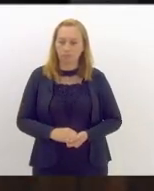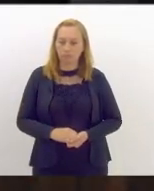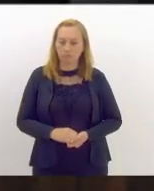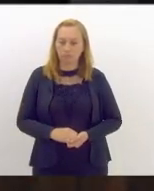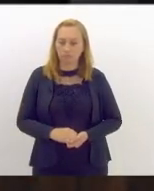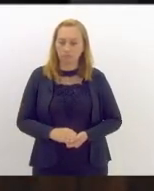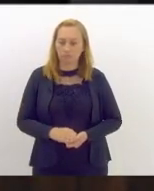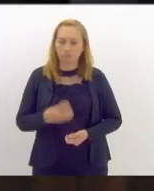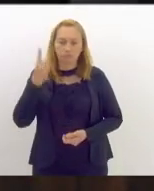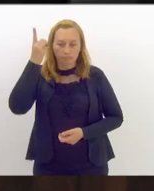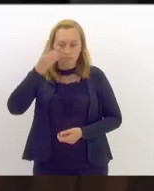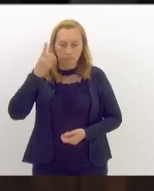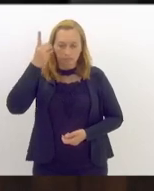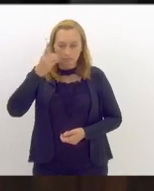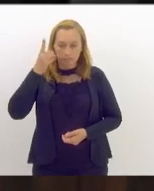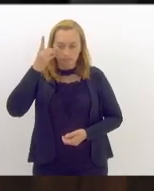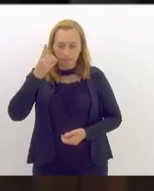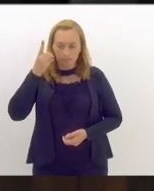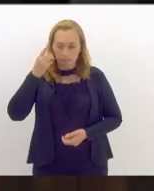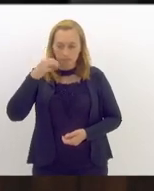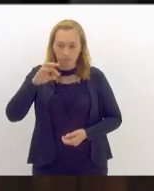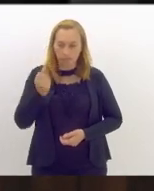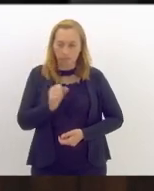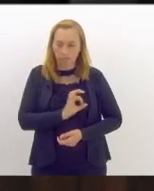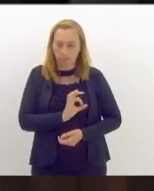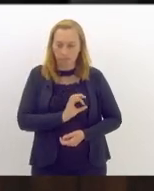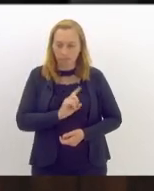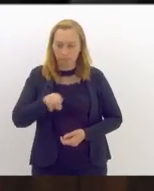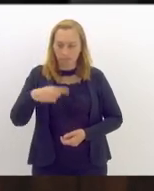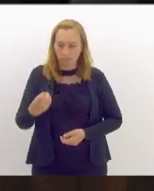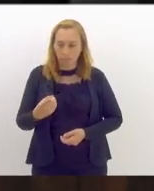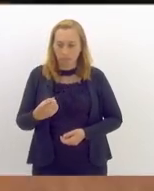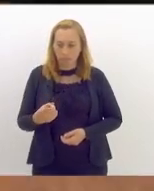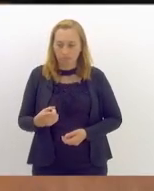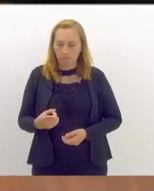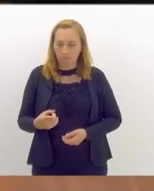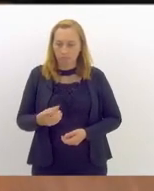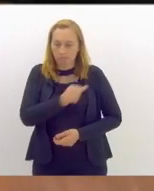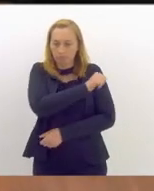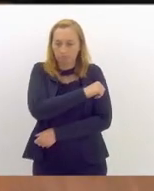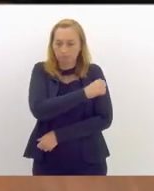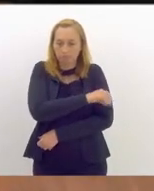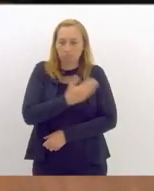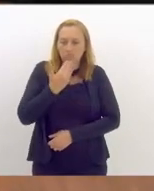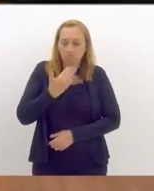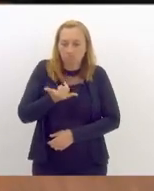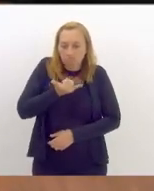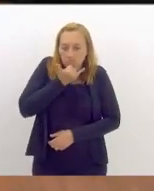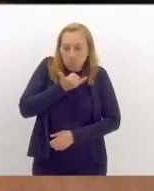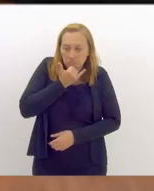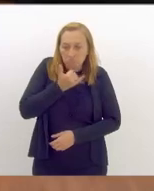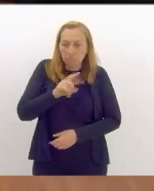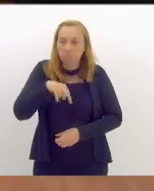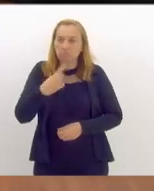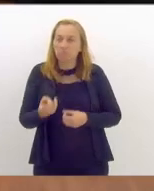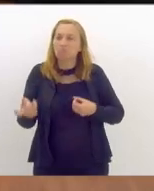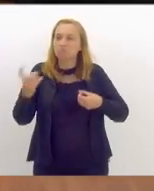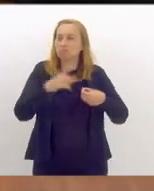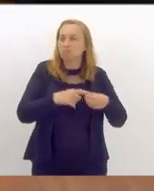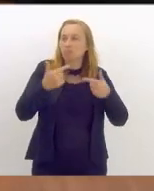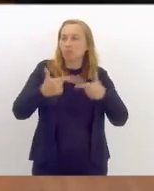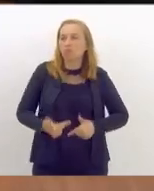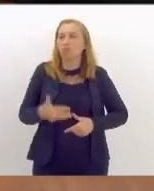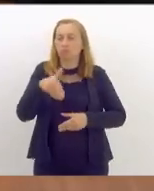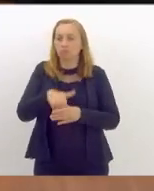deputada Marta Rocha em seguida enfermeira Presidente eu queria pedir desculpas mas retornar abstenção